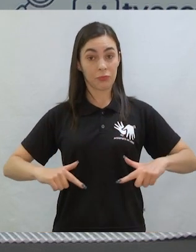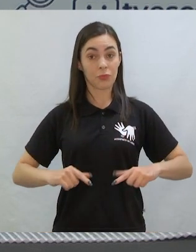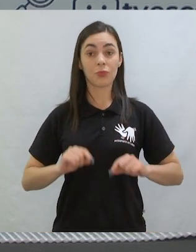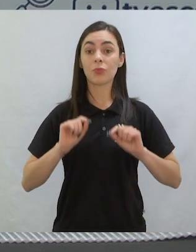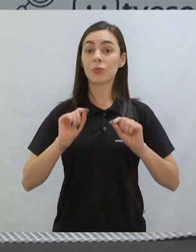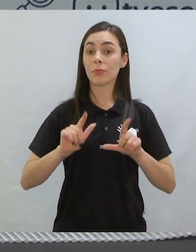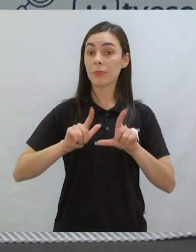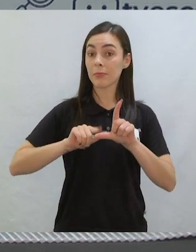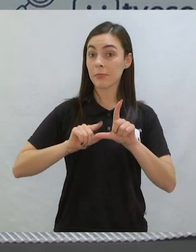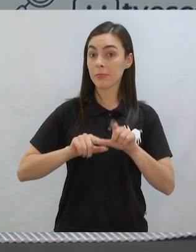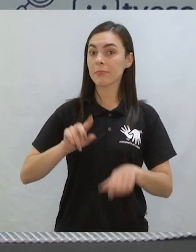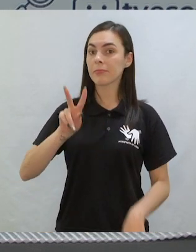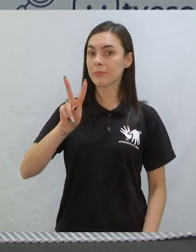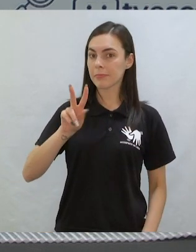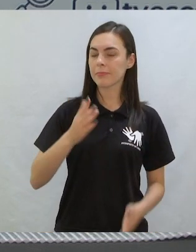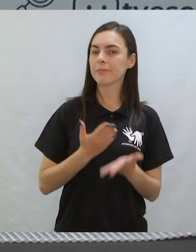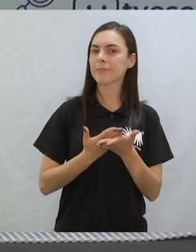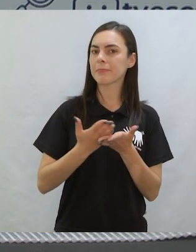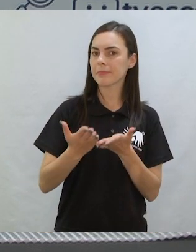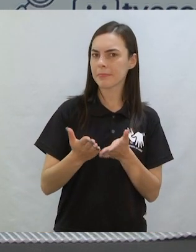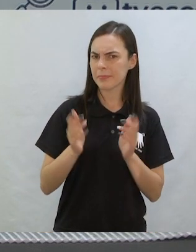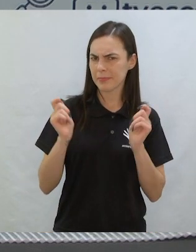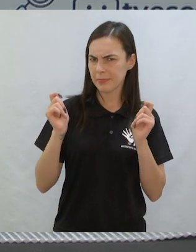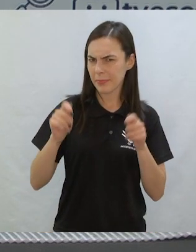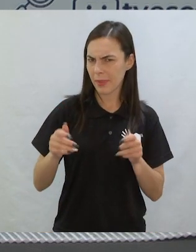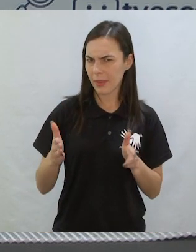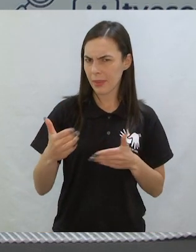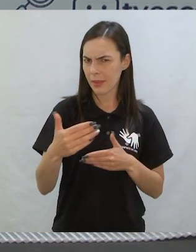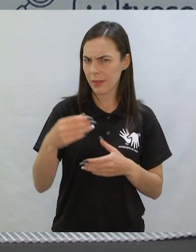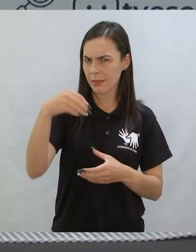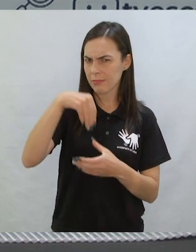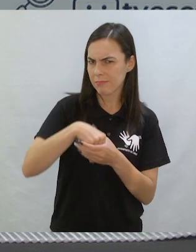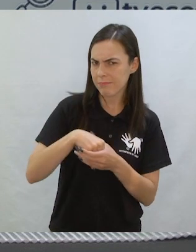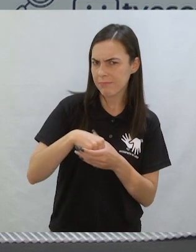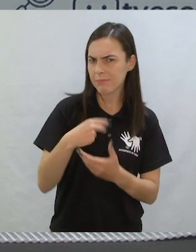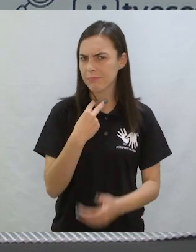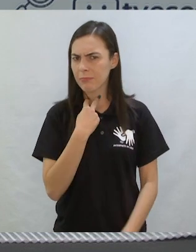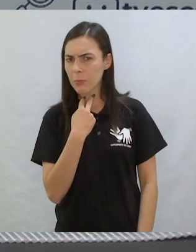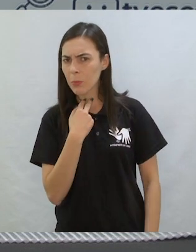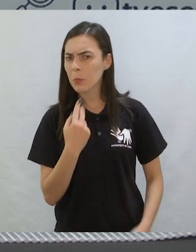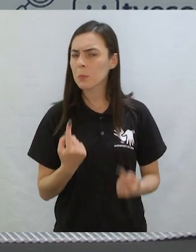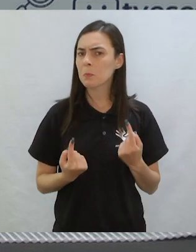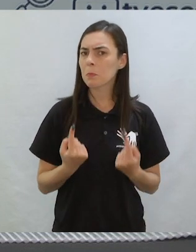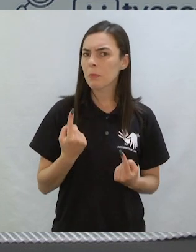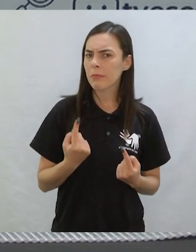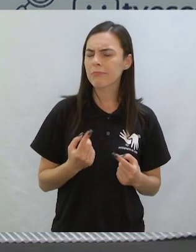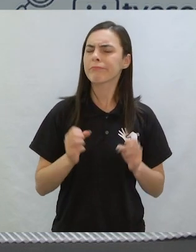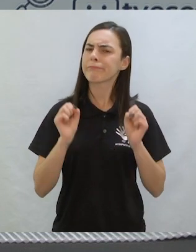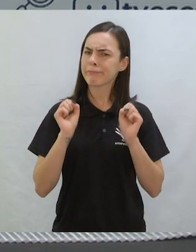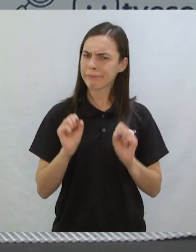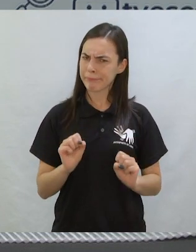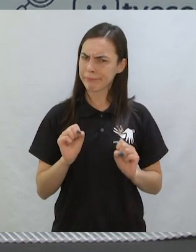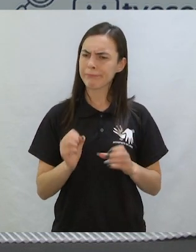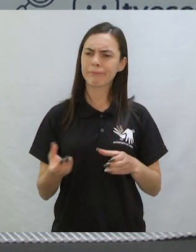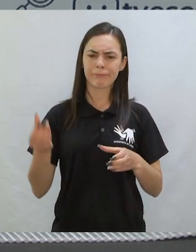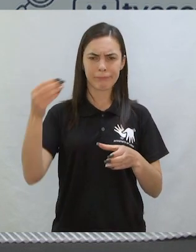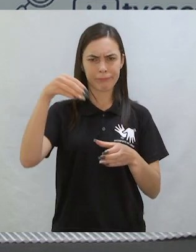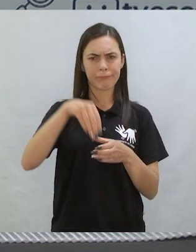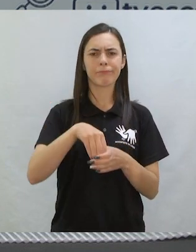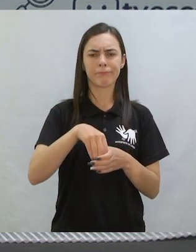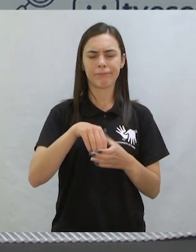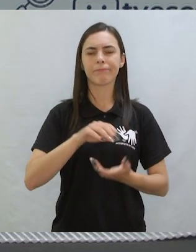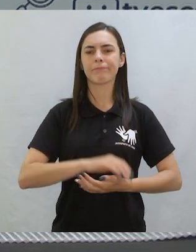vestido, começa com a letra V. Podemos pôr na caixa ou não podemos?